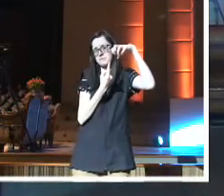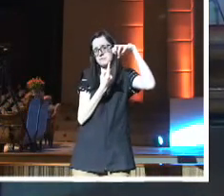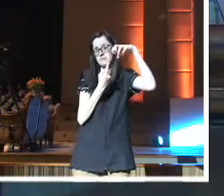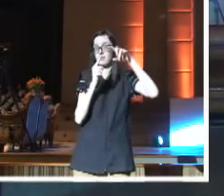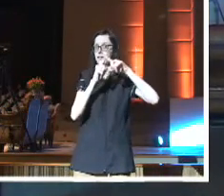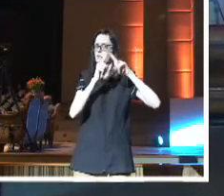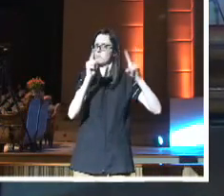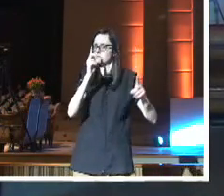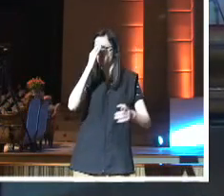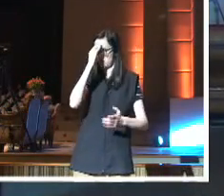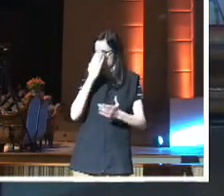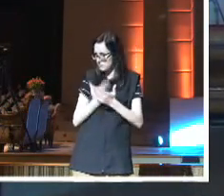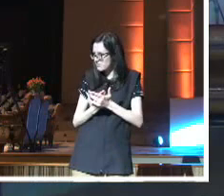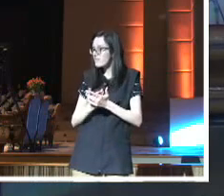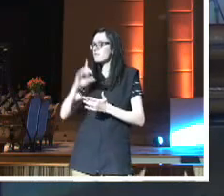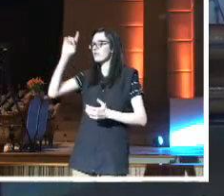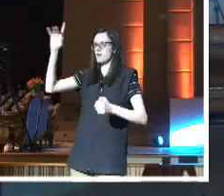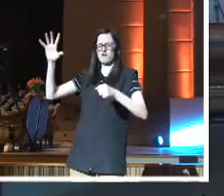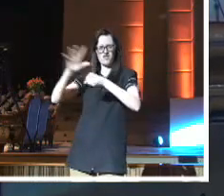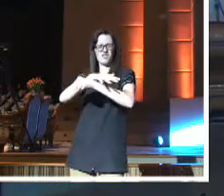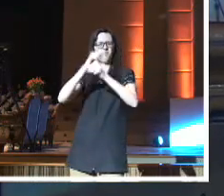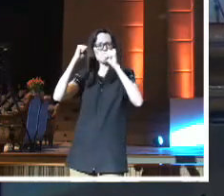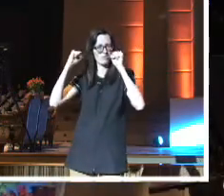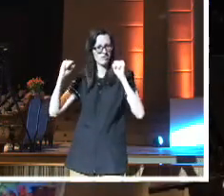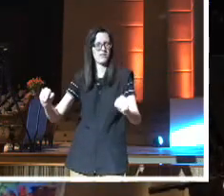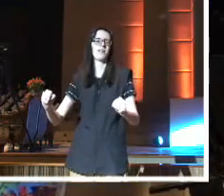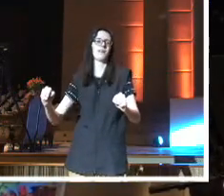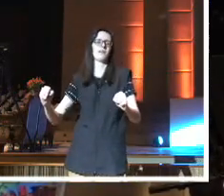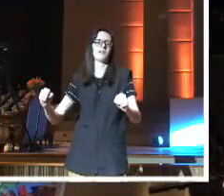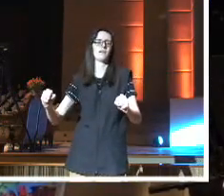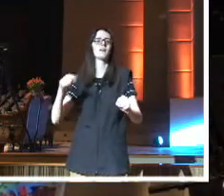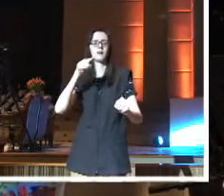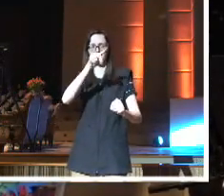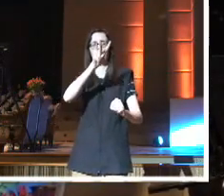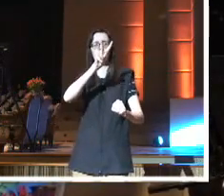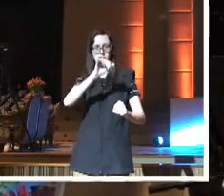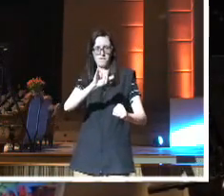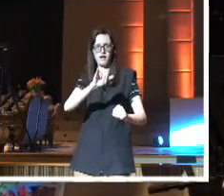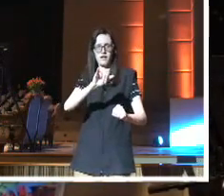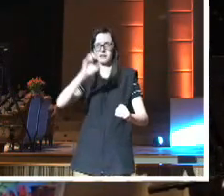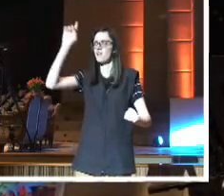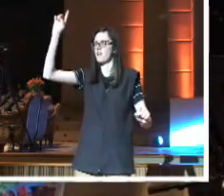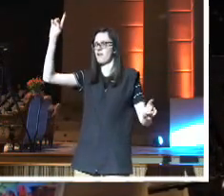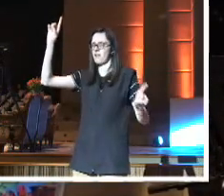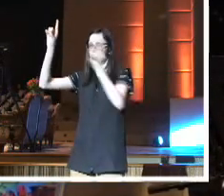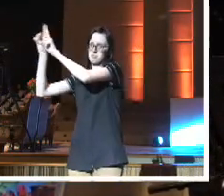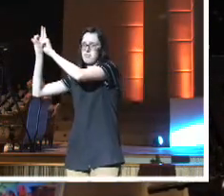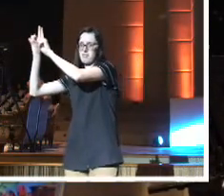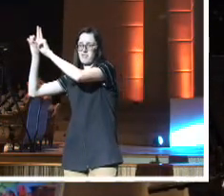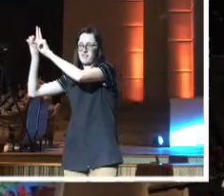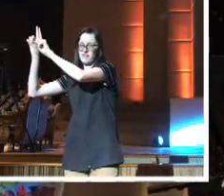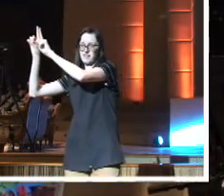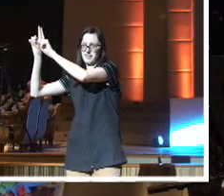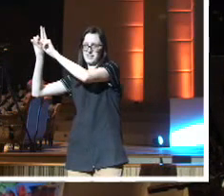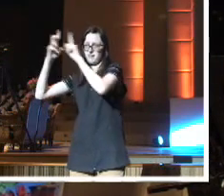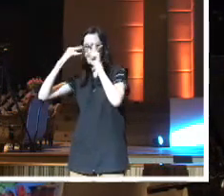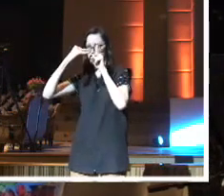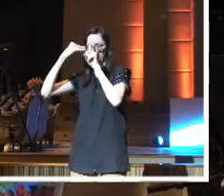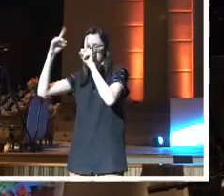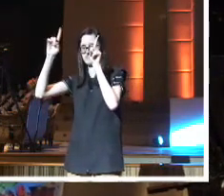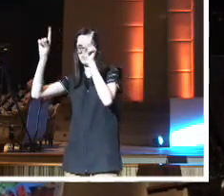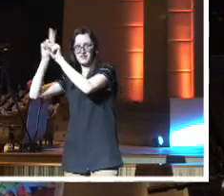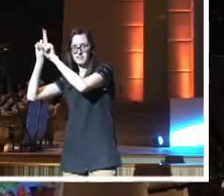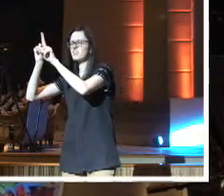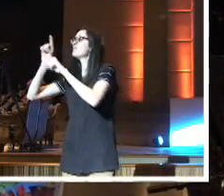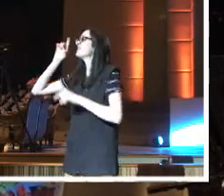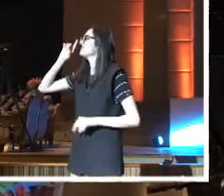Mas se você crê num Deus Todo-Poderoso, você vai grudar nos pés do Senhor Jesus e vai dizer: Tu és a